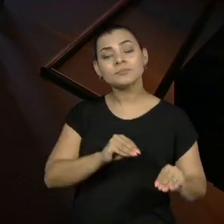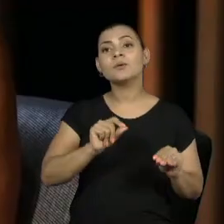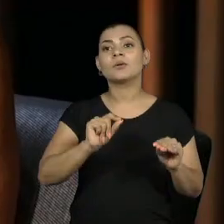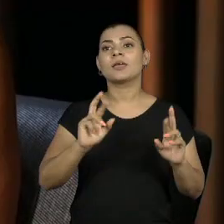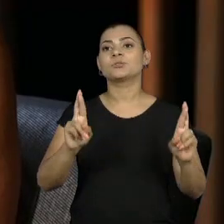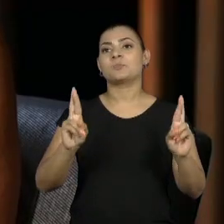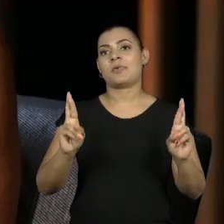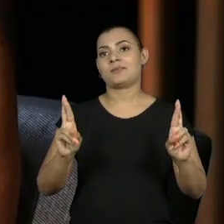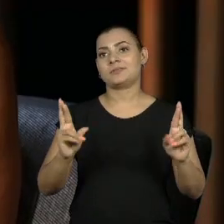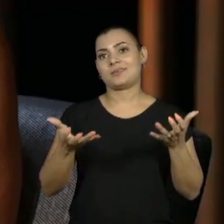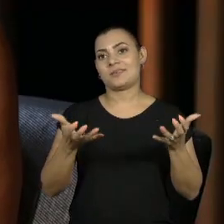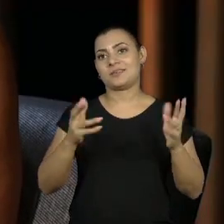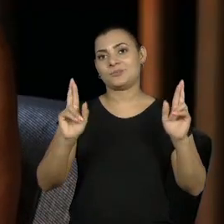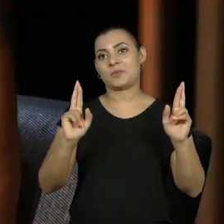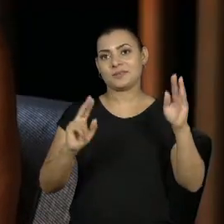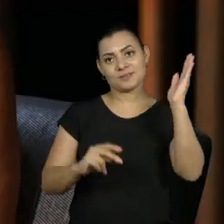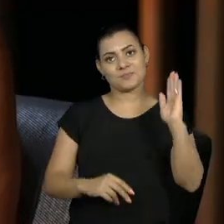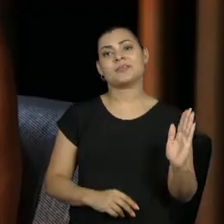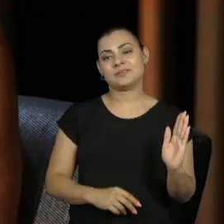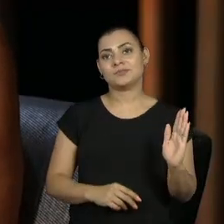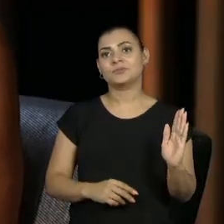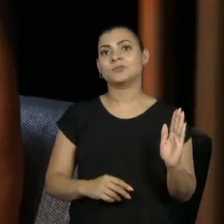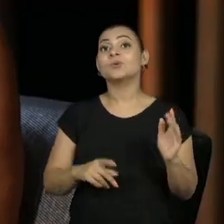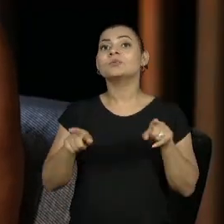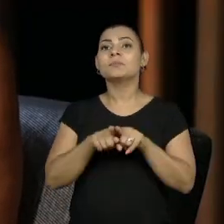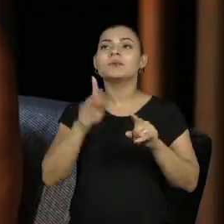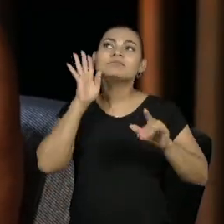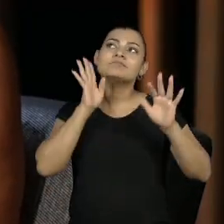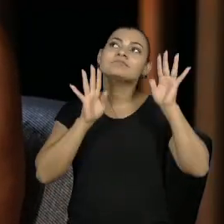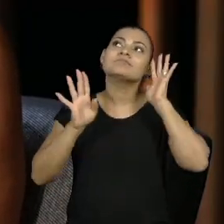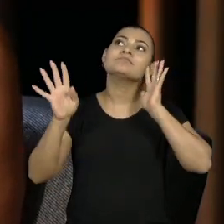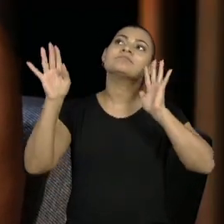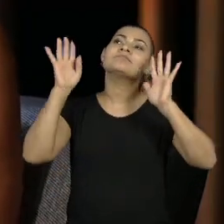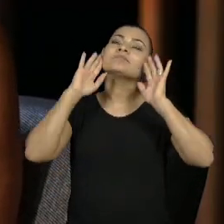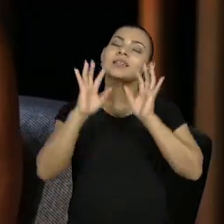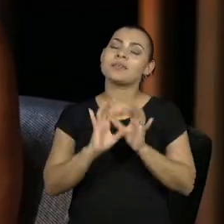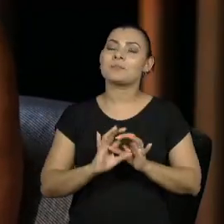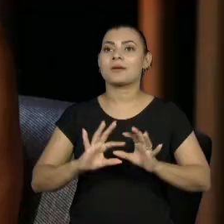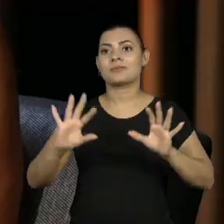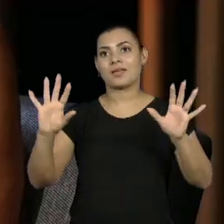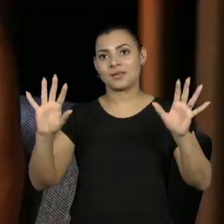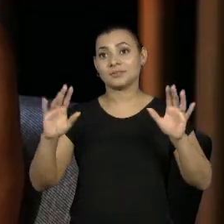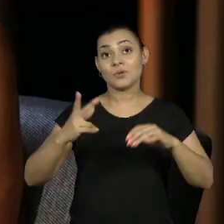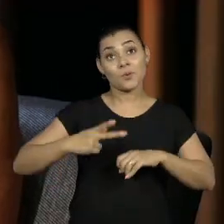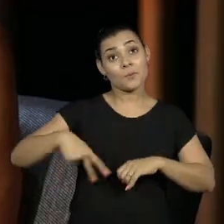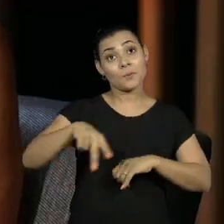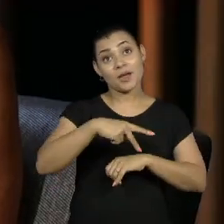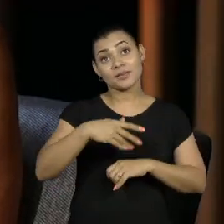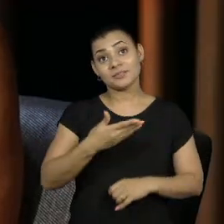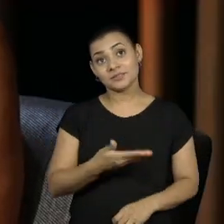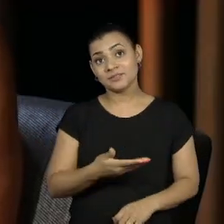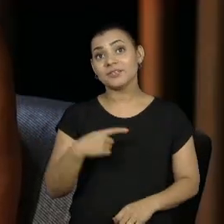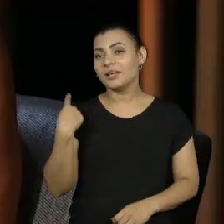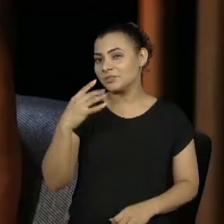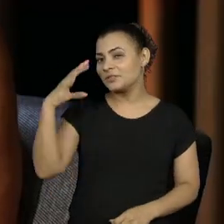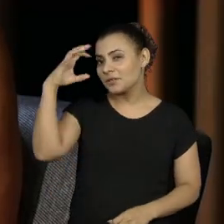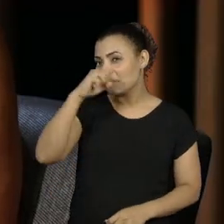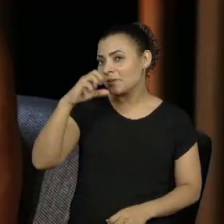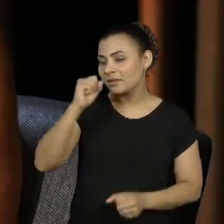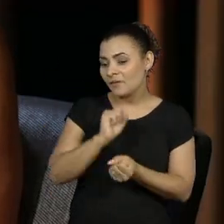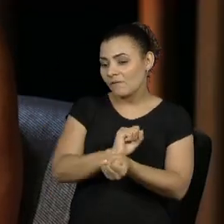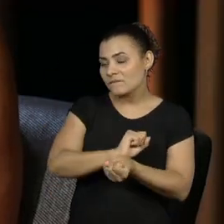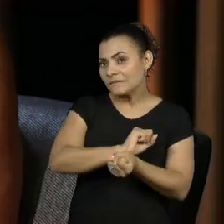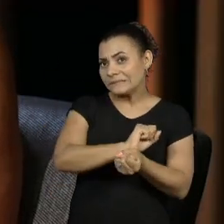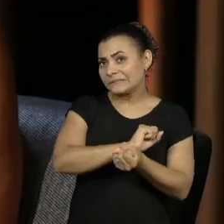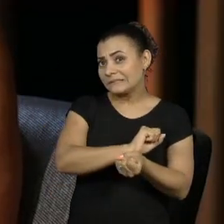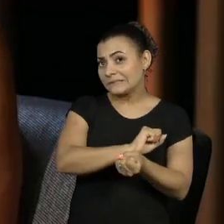Esperança né vieram buscar a Utopia boa Utopia da Liberdade num país em que aprendemos com tantos Anos